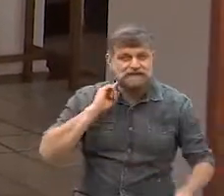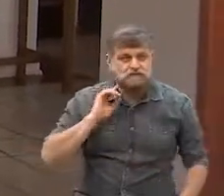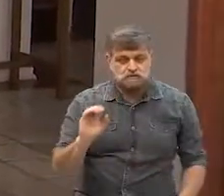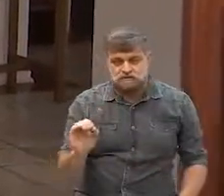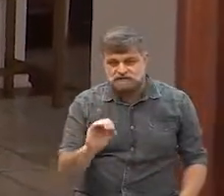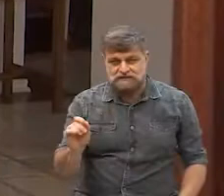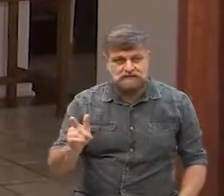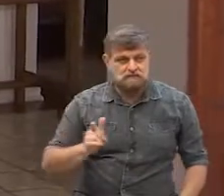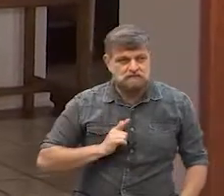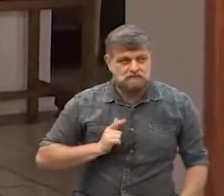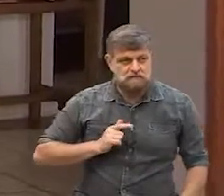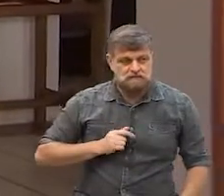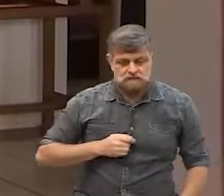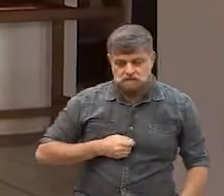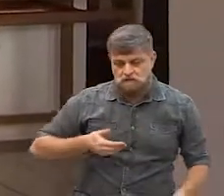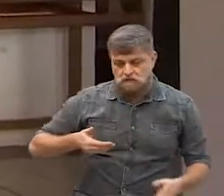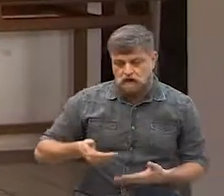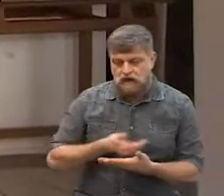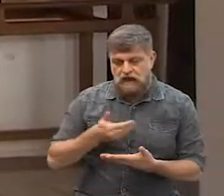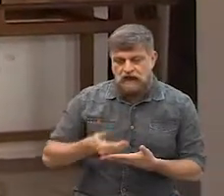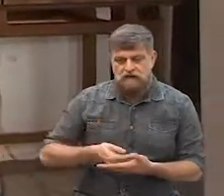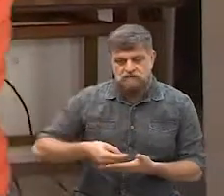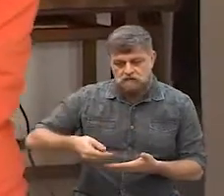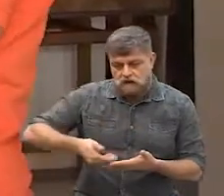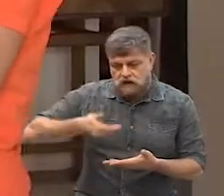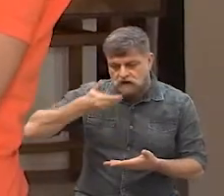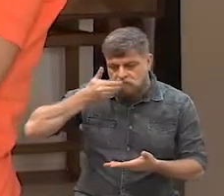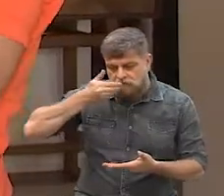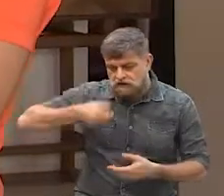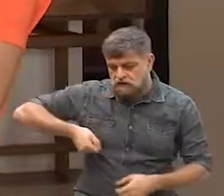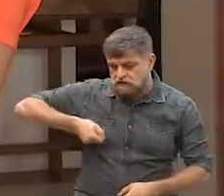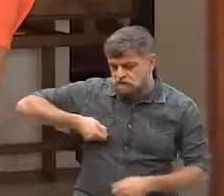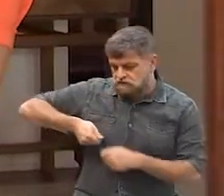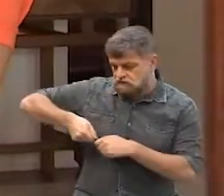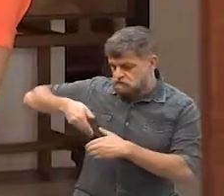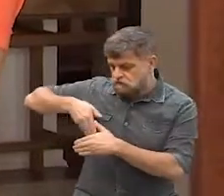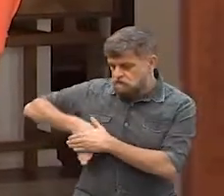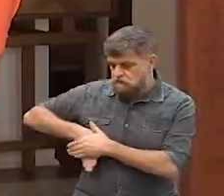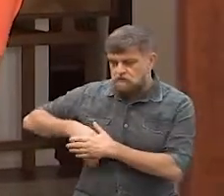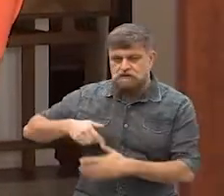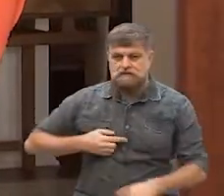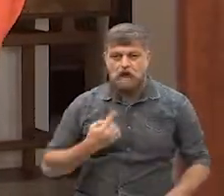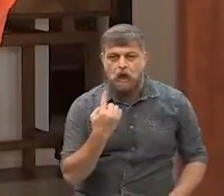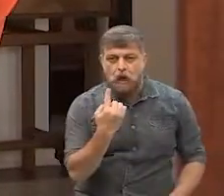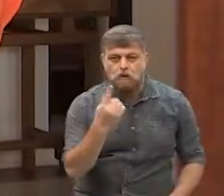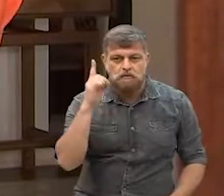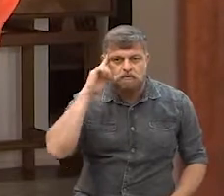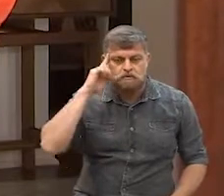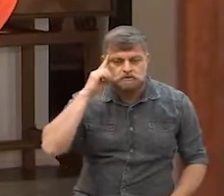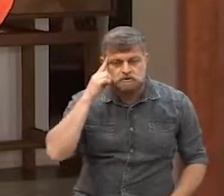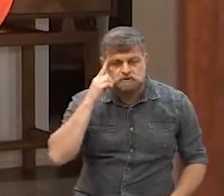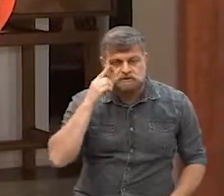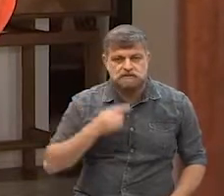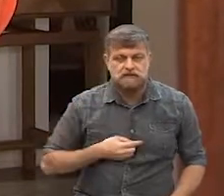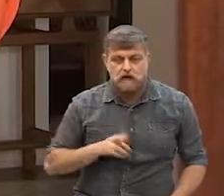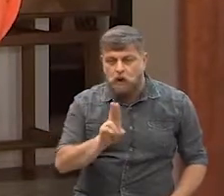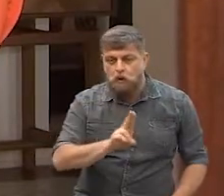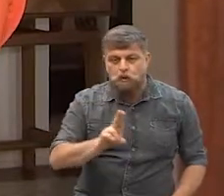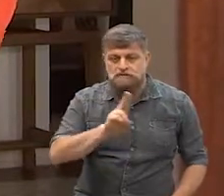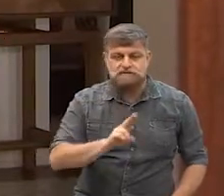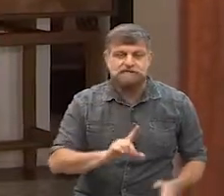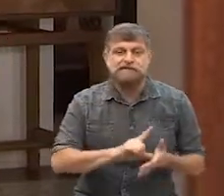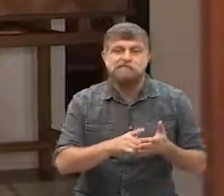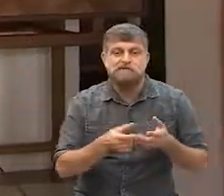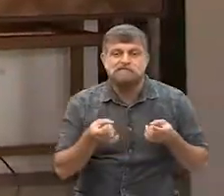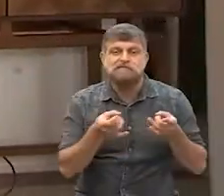com talheres na bolsa, né, para não chegar no aniversário e usar o talher uma vez, que é o plástico de uso único que a gente fala,